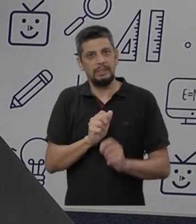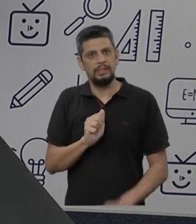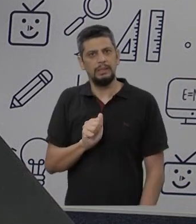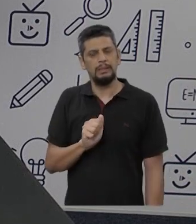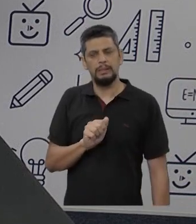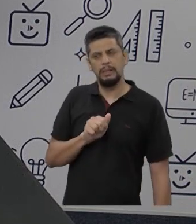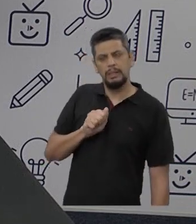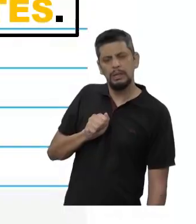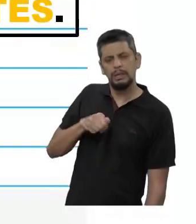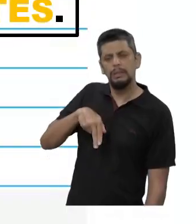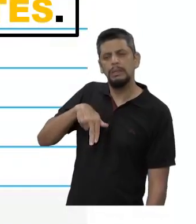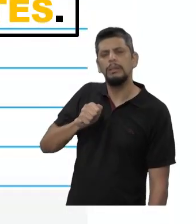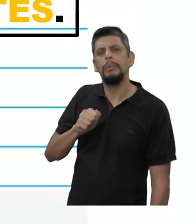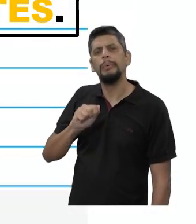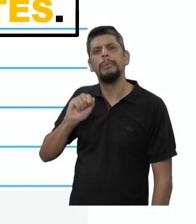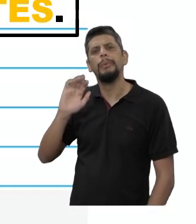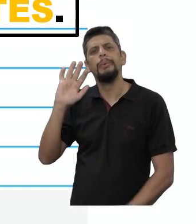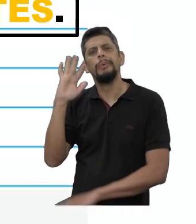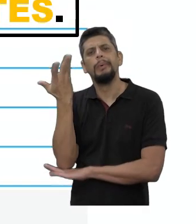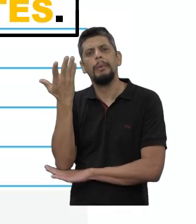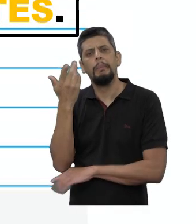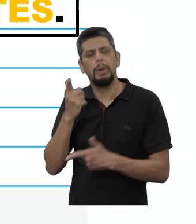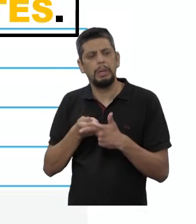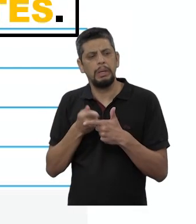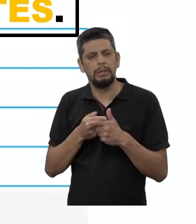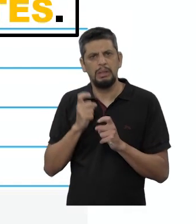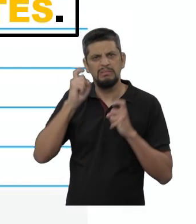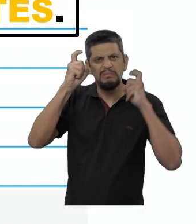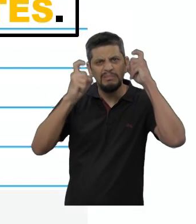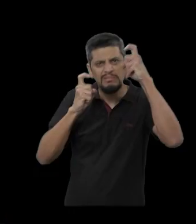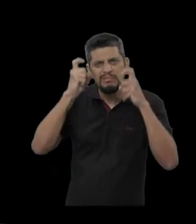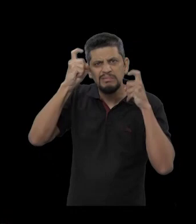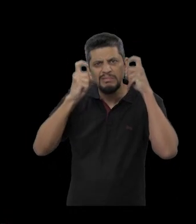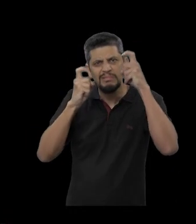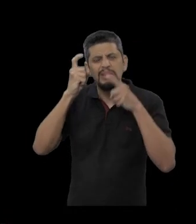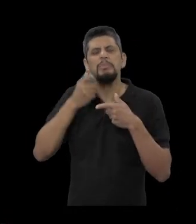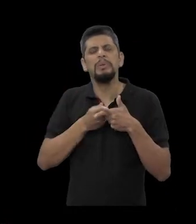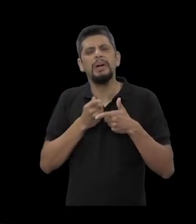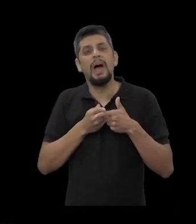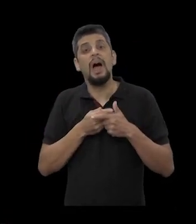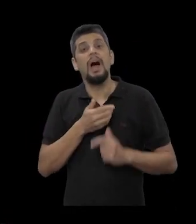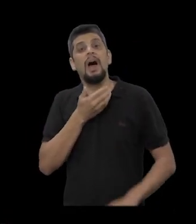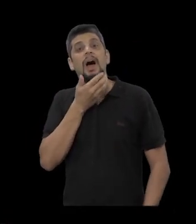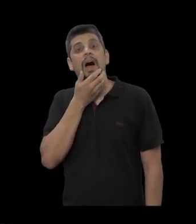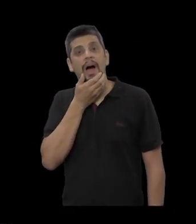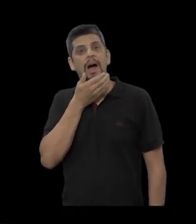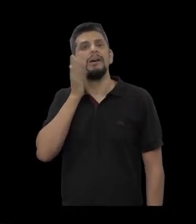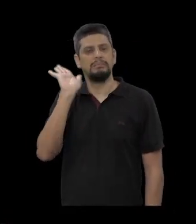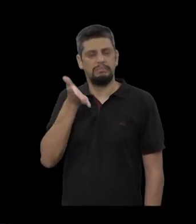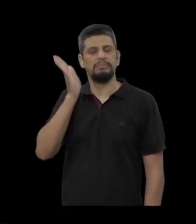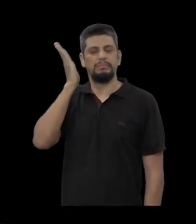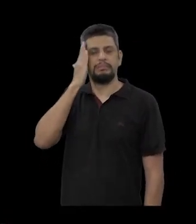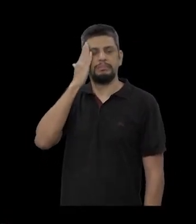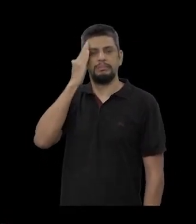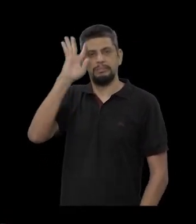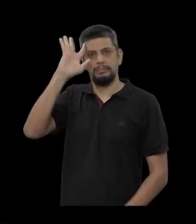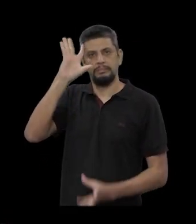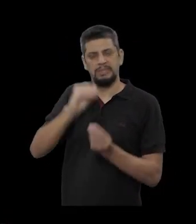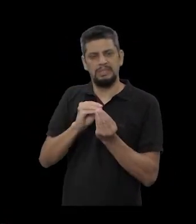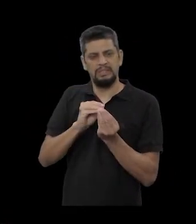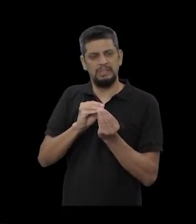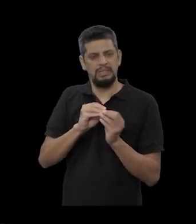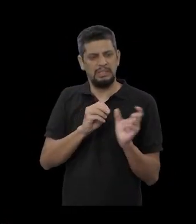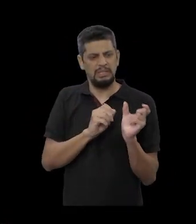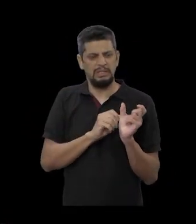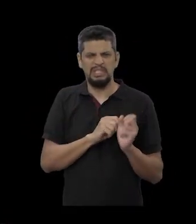gente. Ana, o que está acontecendo? Por que você está com essa carinha de preocupada? Ah, eu já sei.